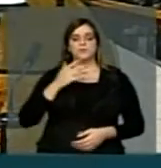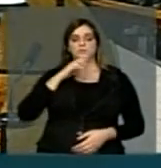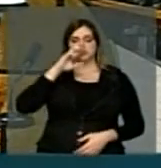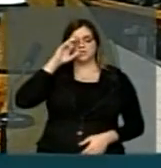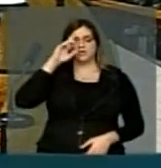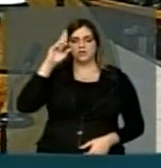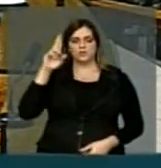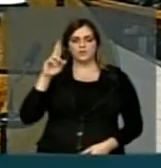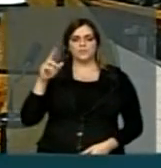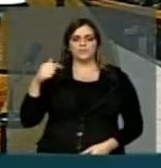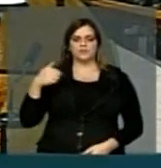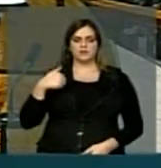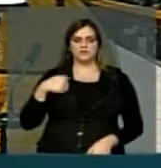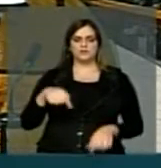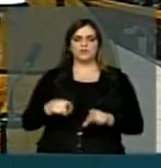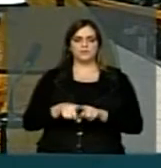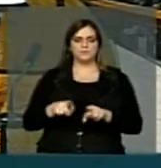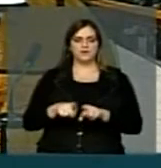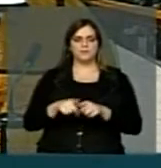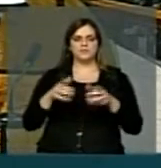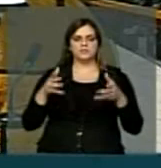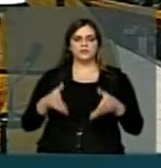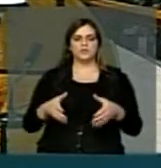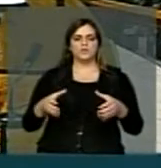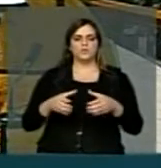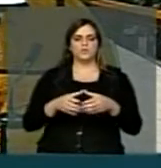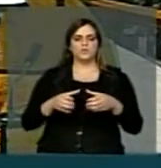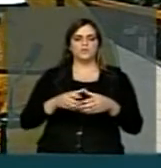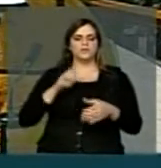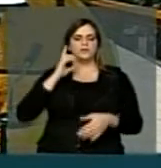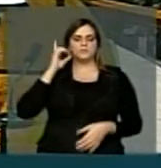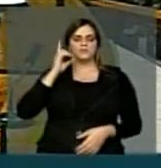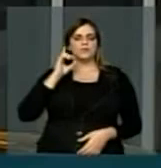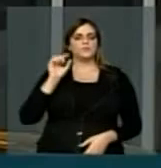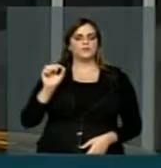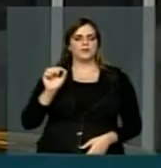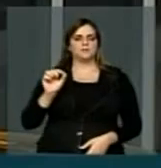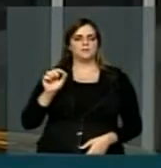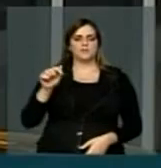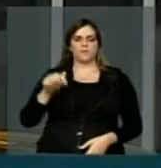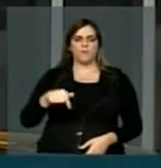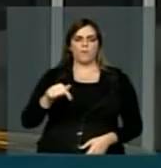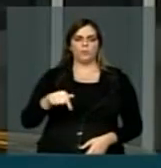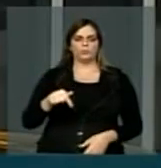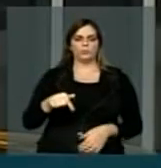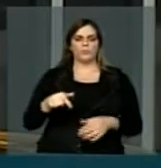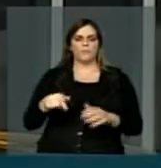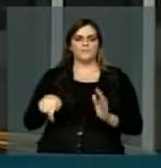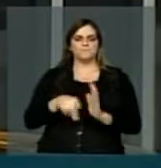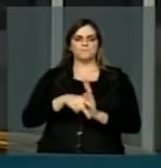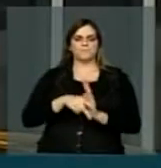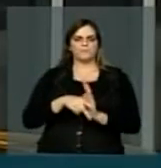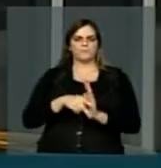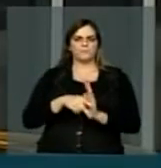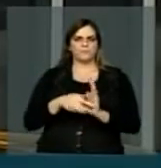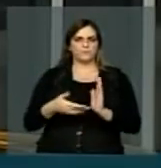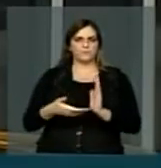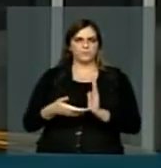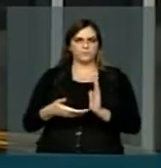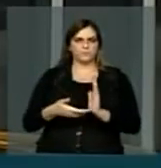eu fizemos parte de um grupo de parlamentares que aqui nesta casa, aqui neste